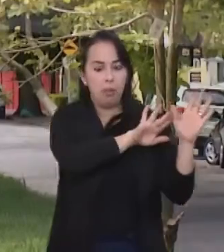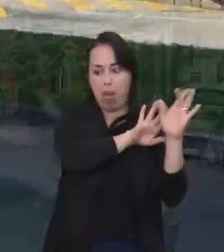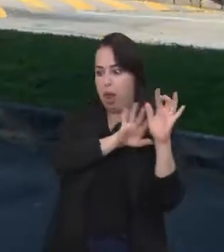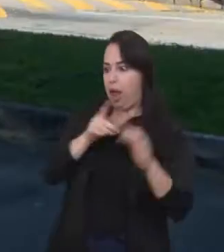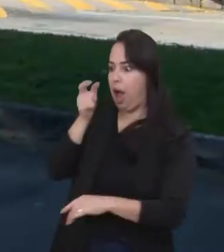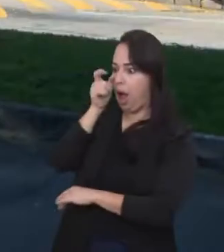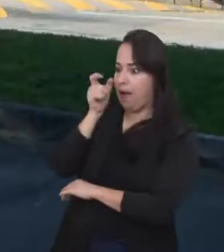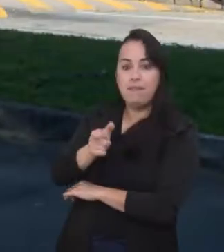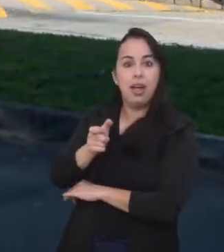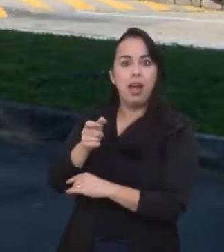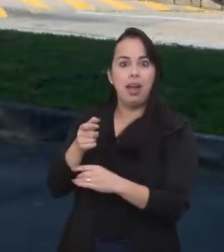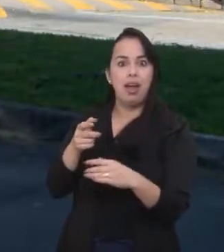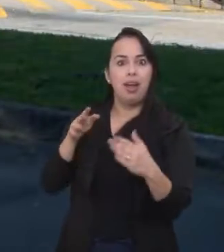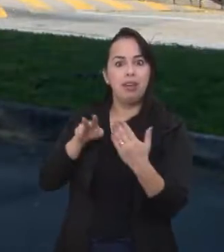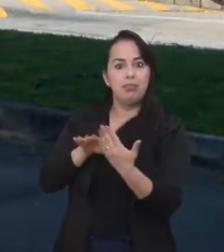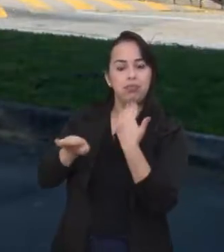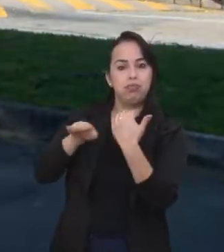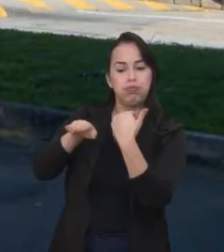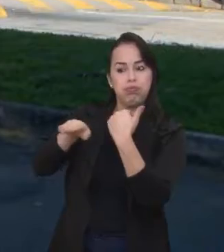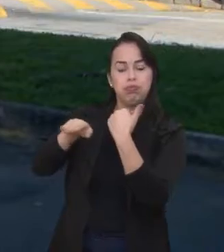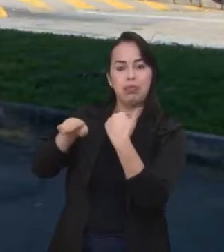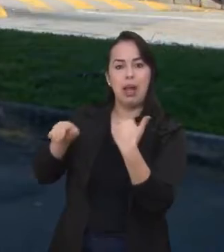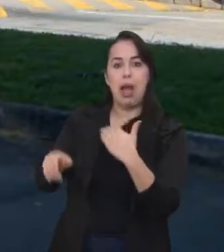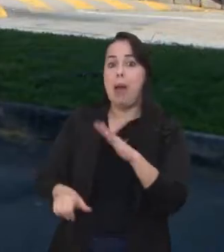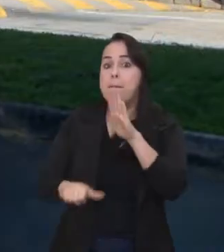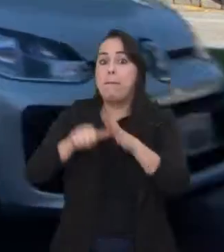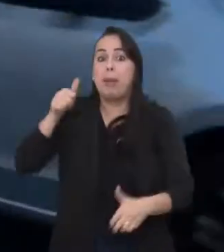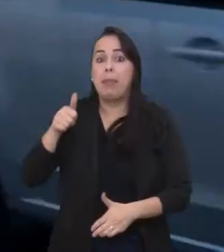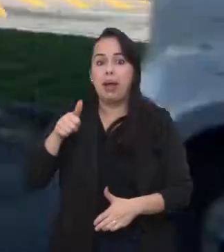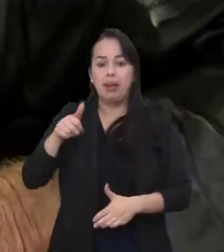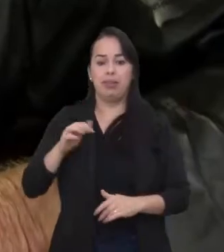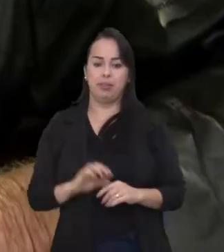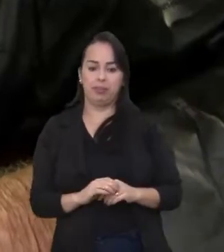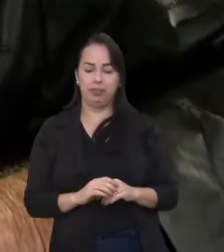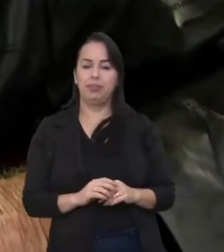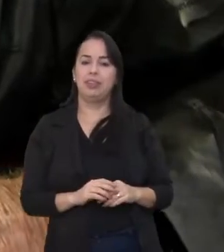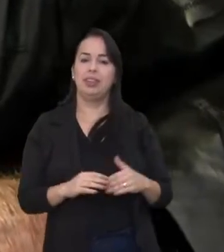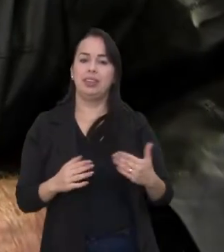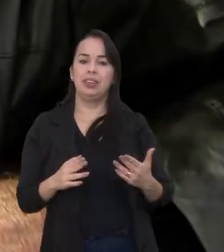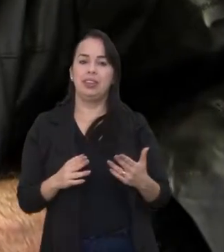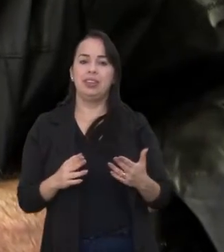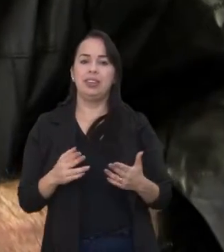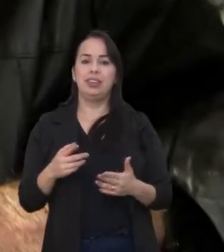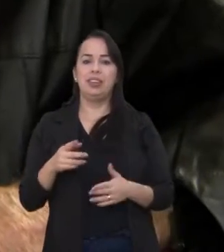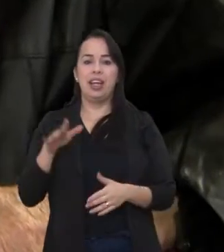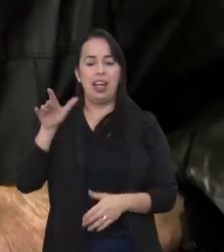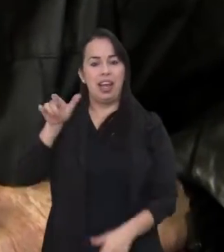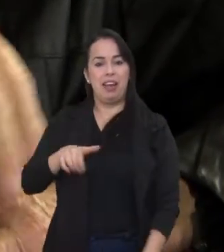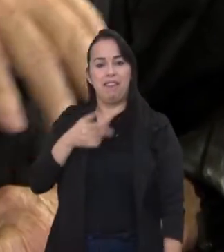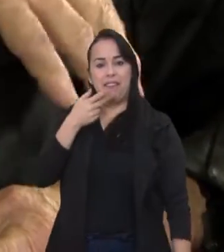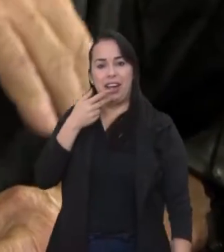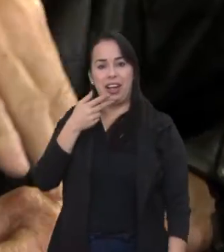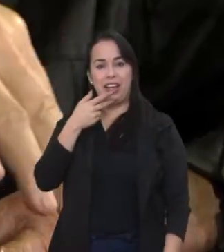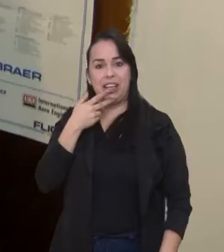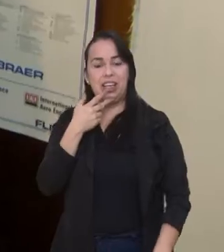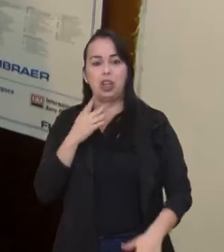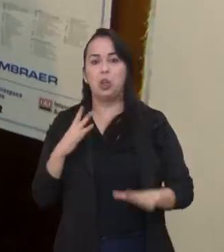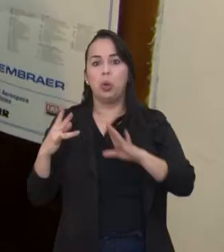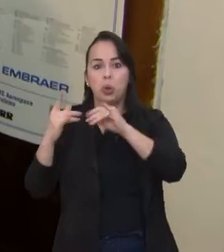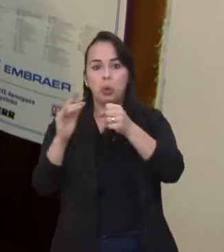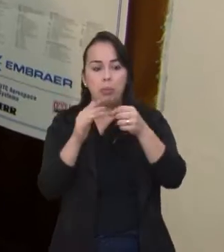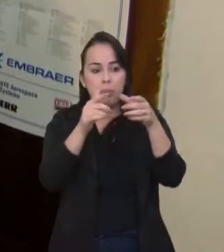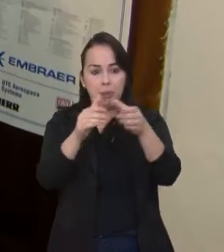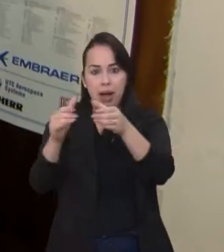uma avenida com 2 pistas na cidade de São José dos Campos. Ciro fala que todo bairro tem que ter igreja, é